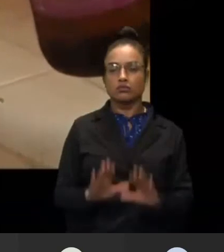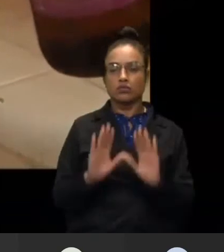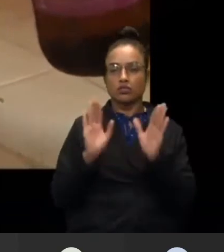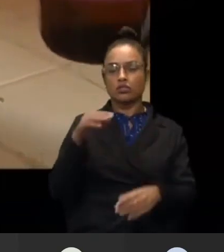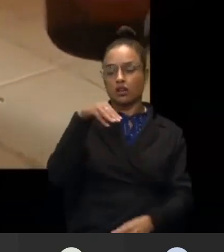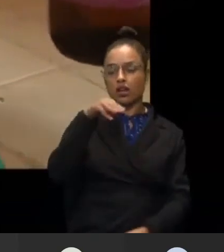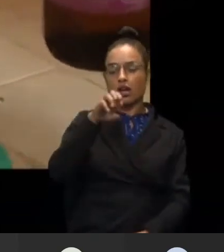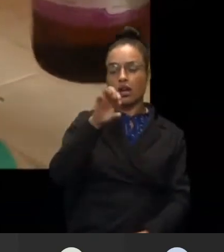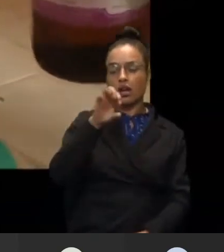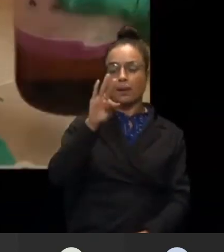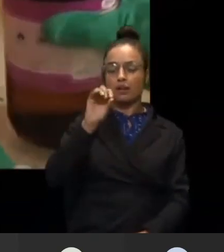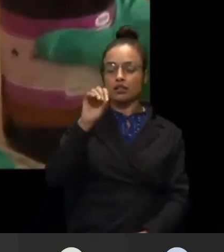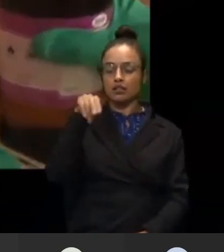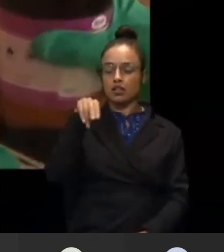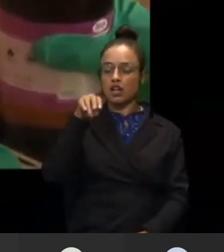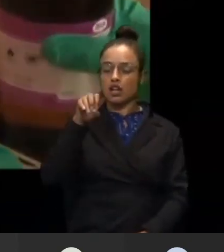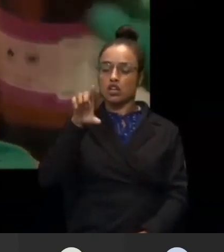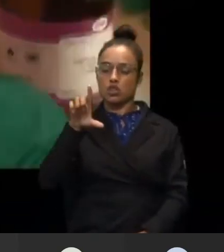Vou colocando metanol.